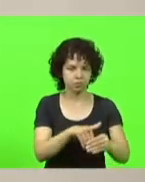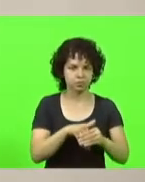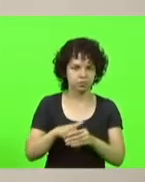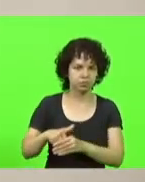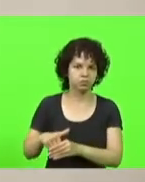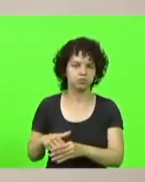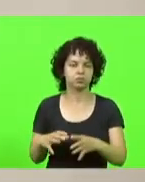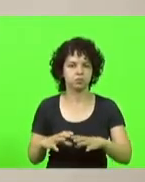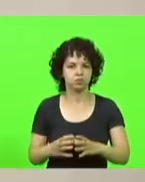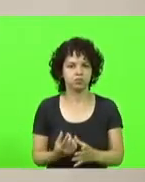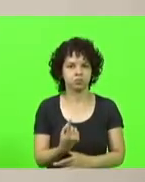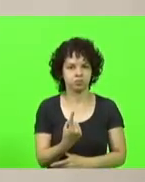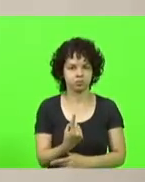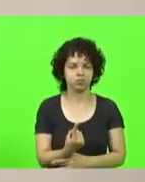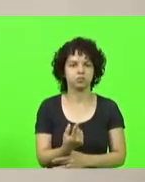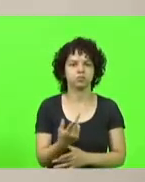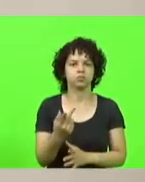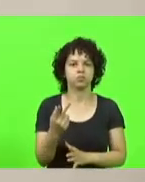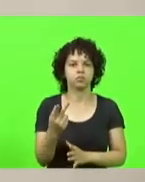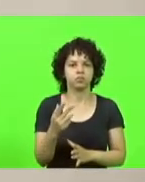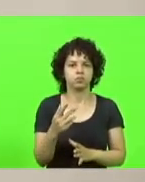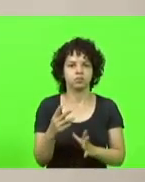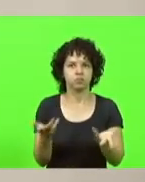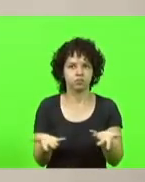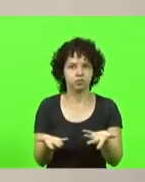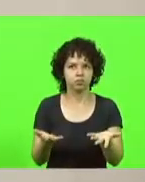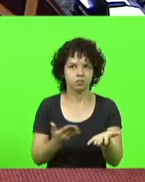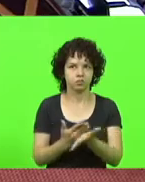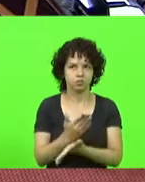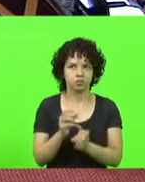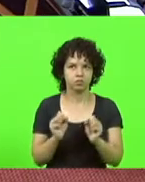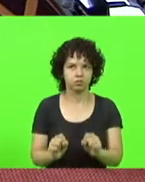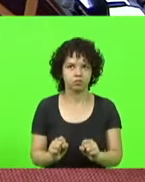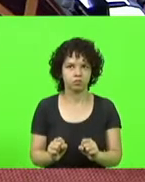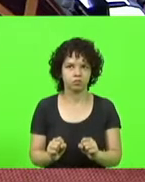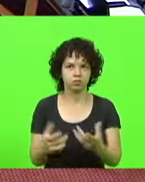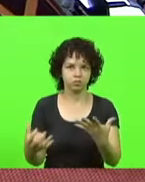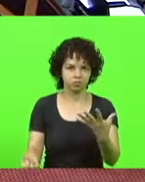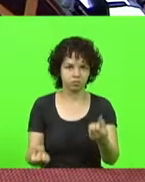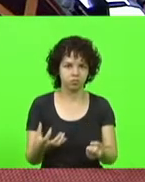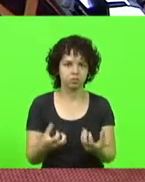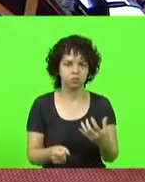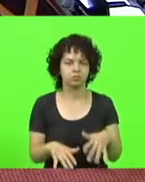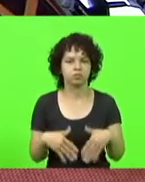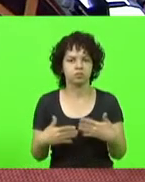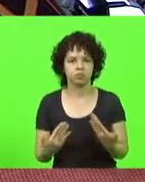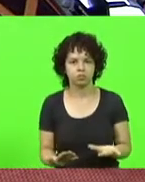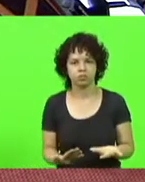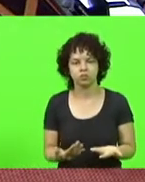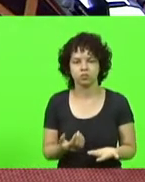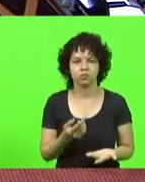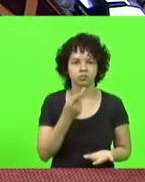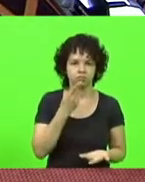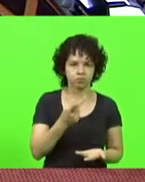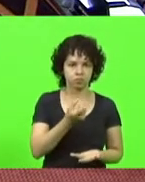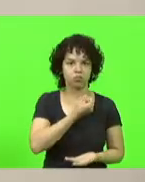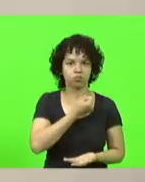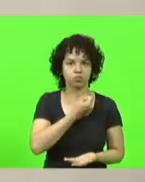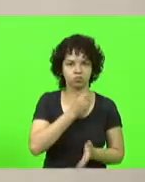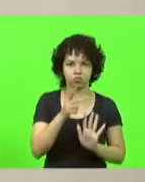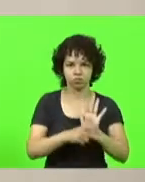das matérias que foram aprovadas na sessão de hoje. Todos de acordo? Então, só mencionarei o número dos projetos.